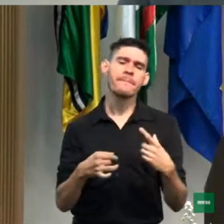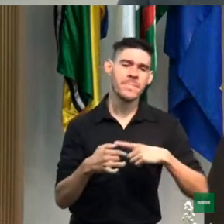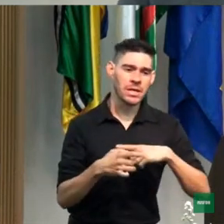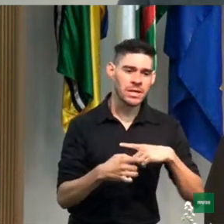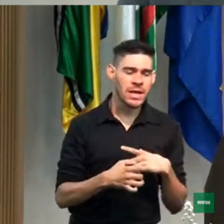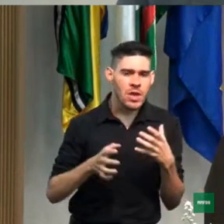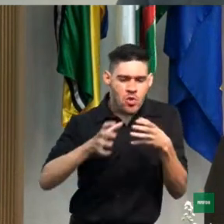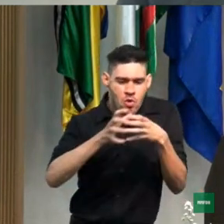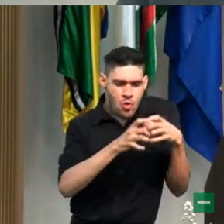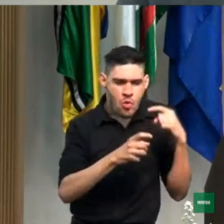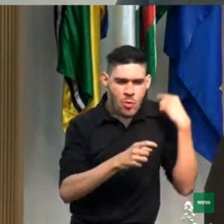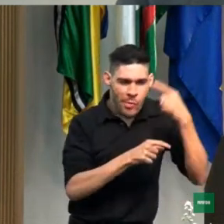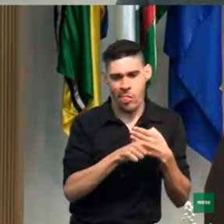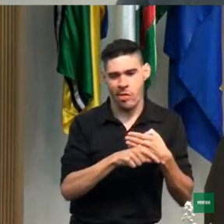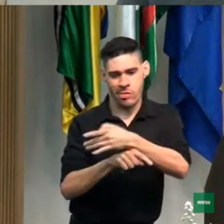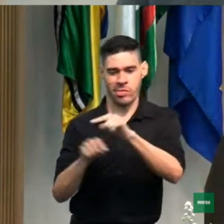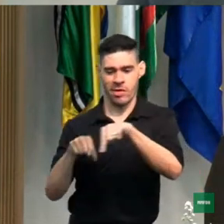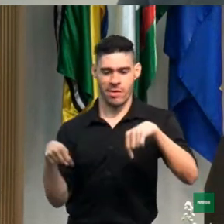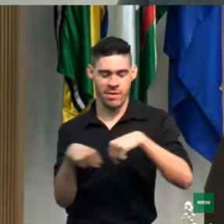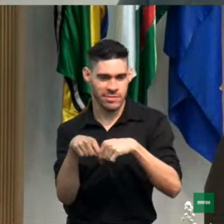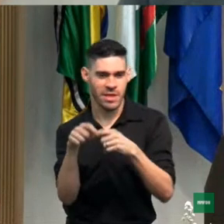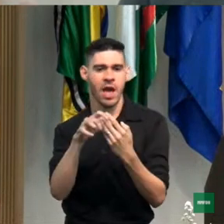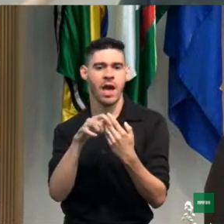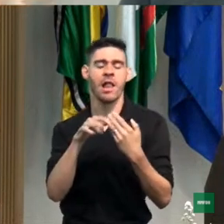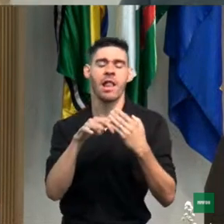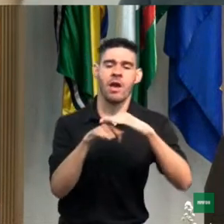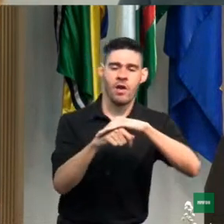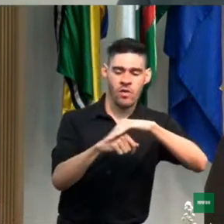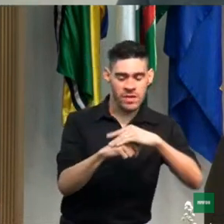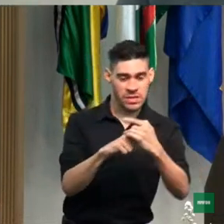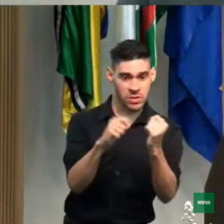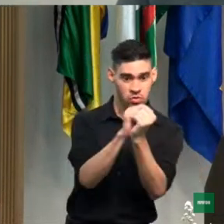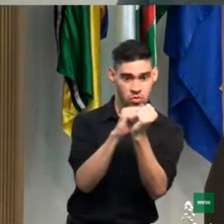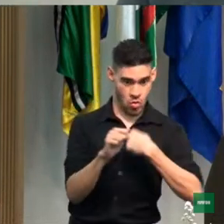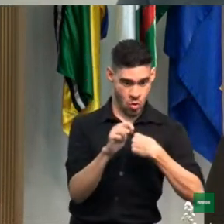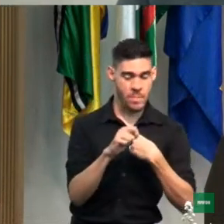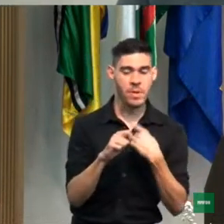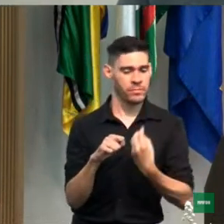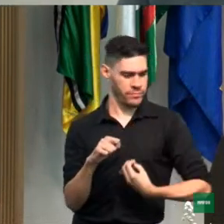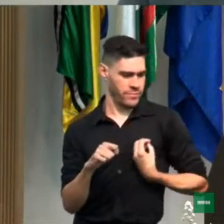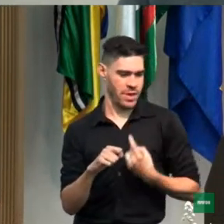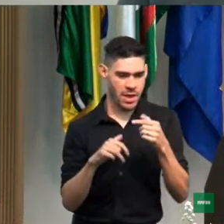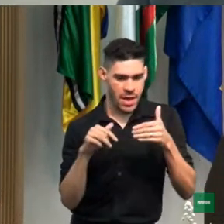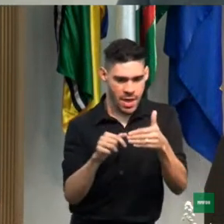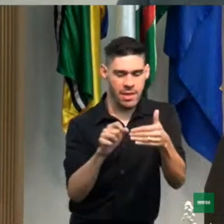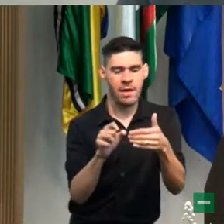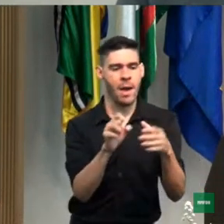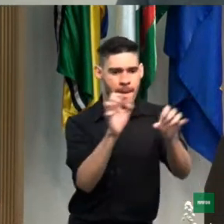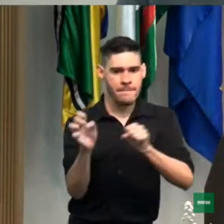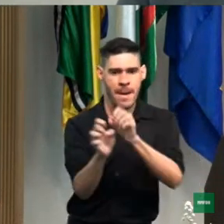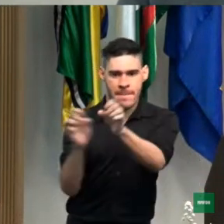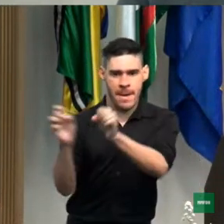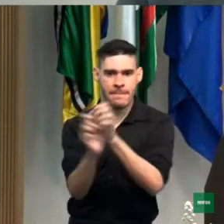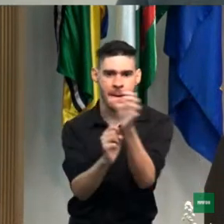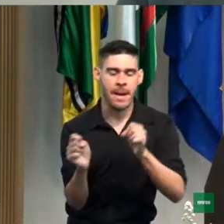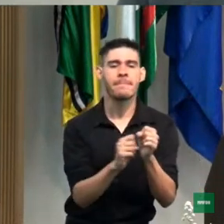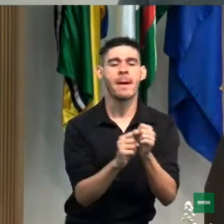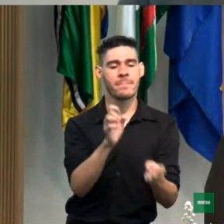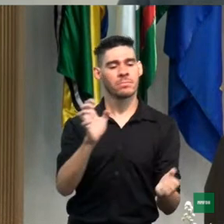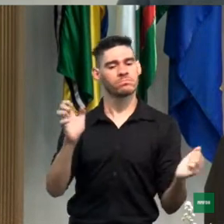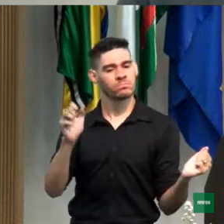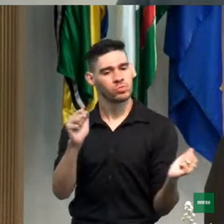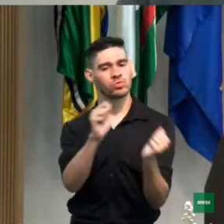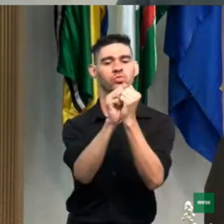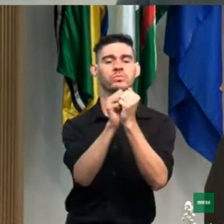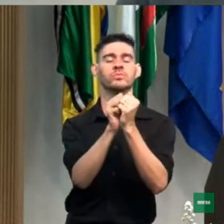conversar comigo estão tudo aqui, ficava cada um no ministério, eu catei todo mundo para cá, e a gente formou esse time, que é o Ministério